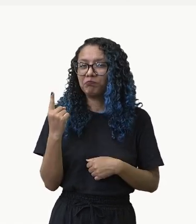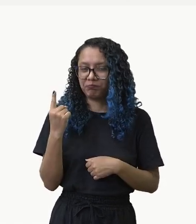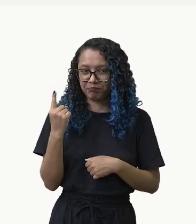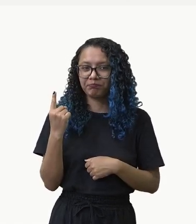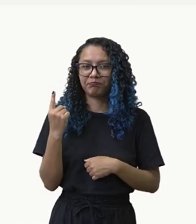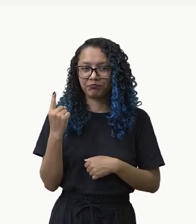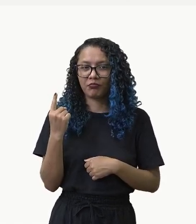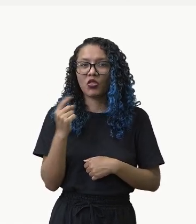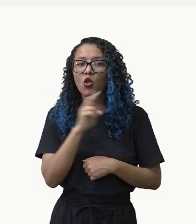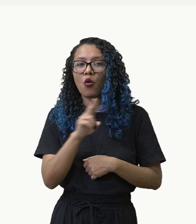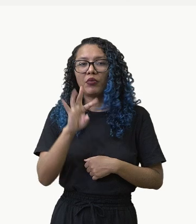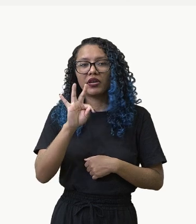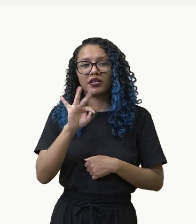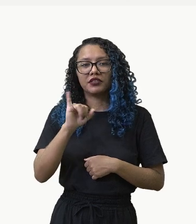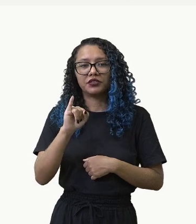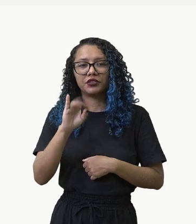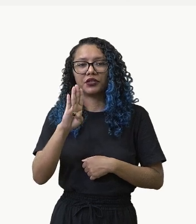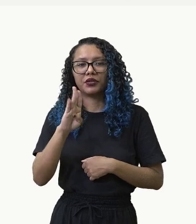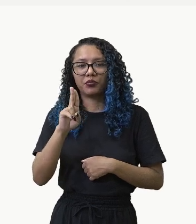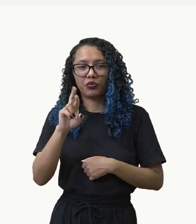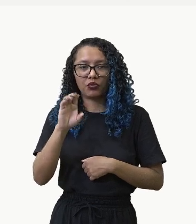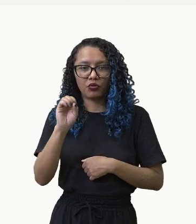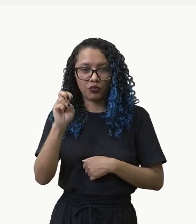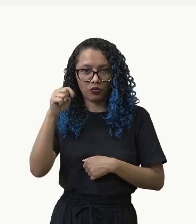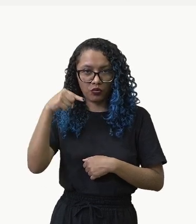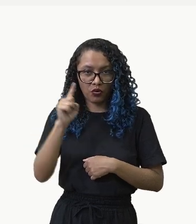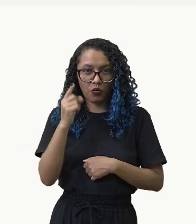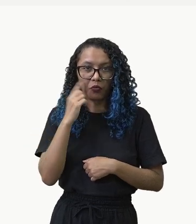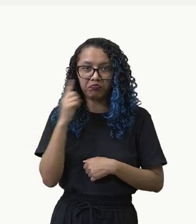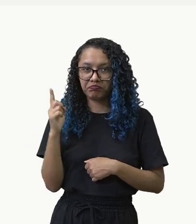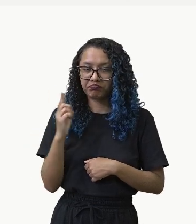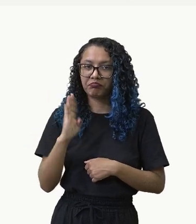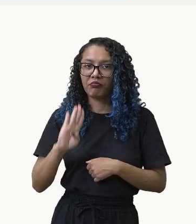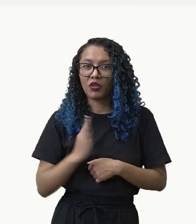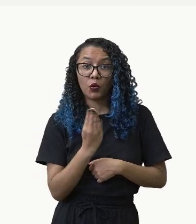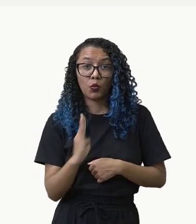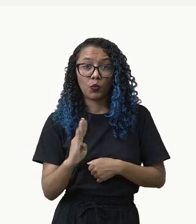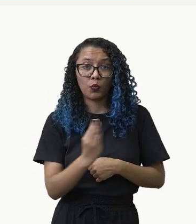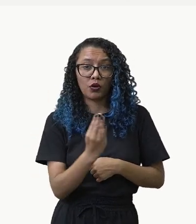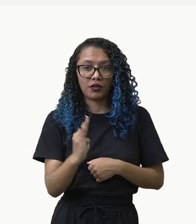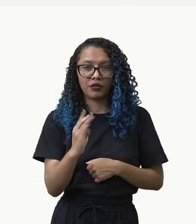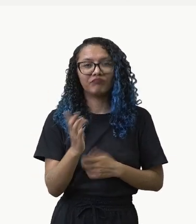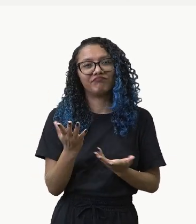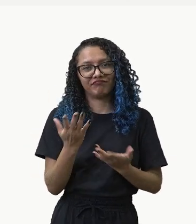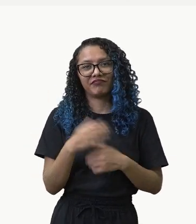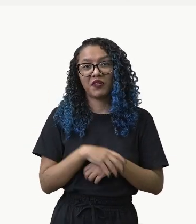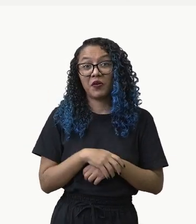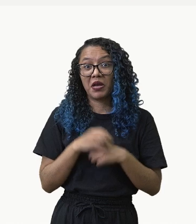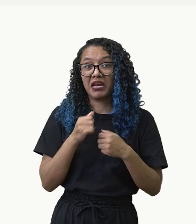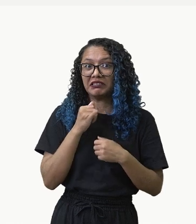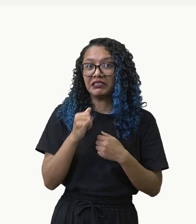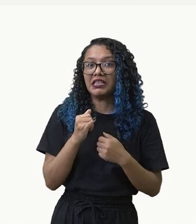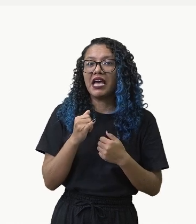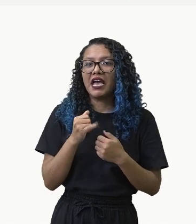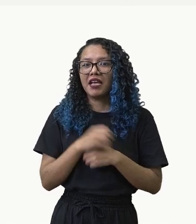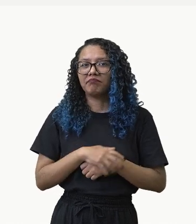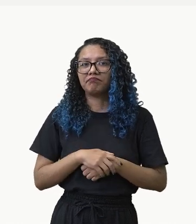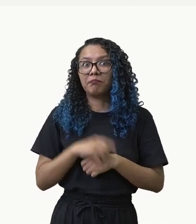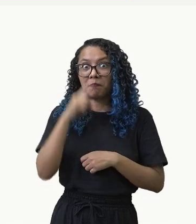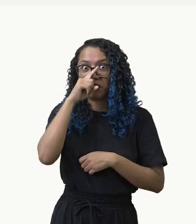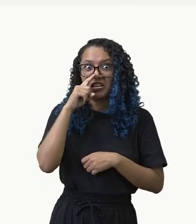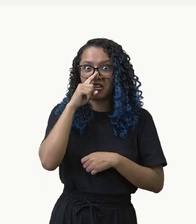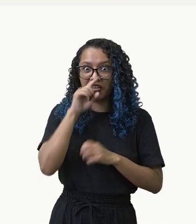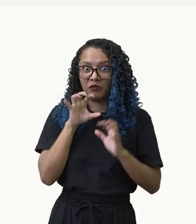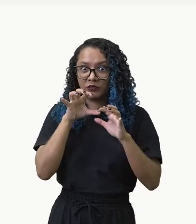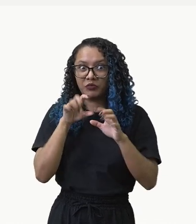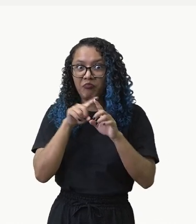tiburon e olha a imagem dele né Eu já ia falar que ele é um assassino né mas tem os Defensores do animal